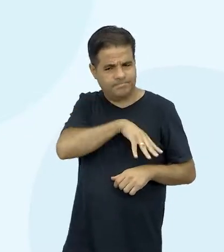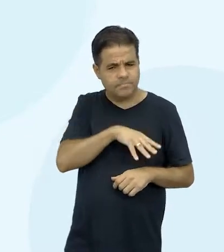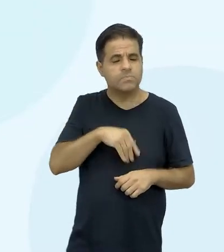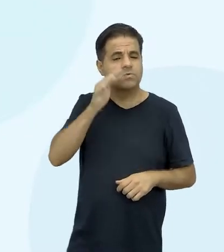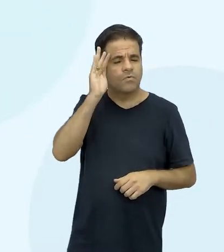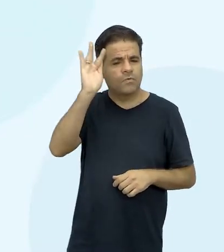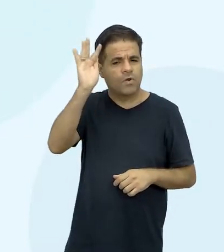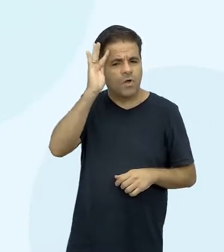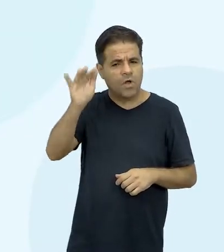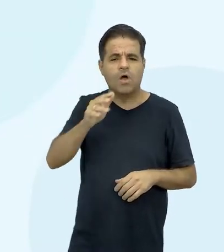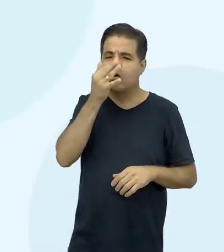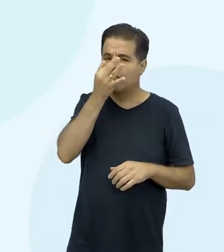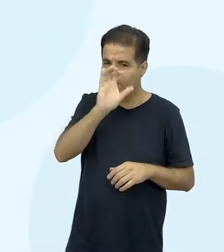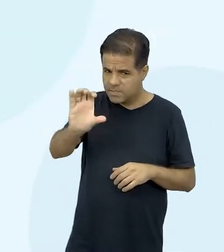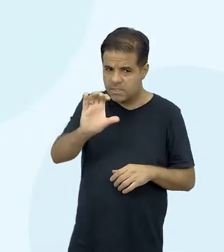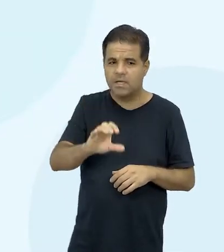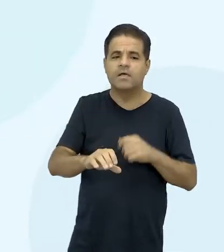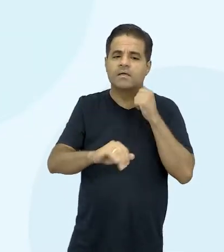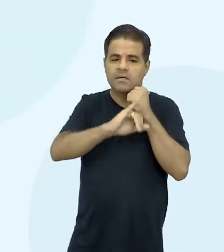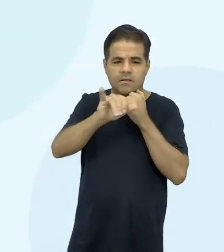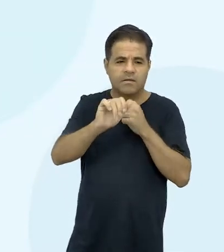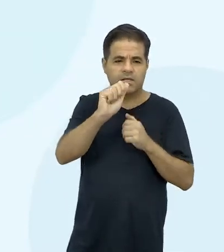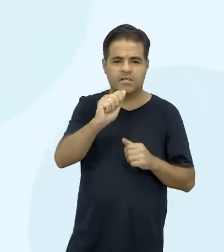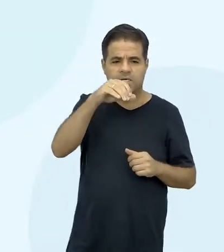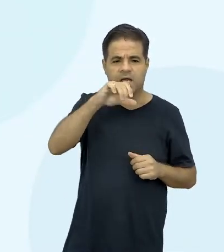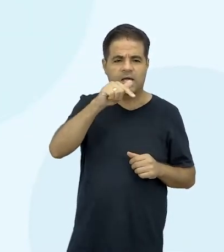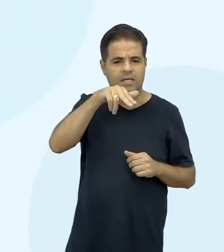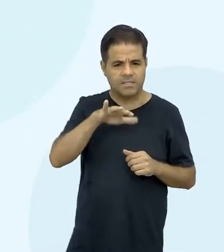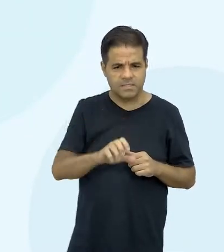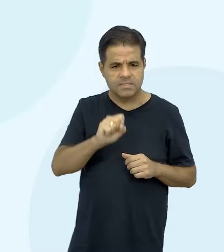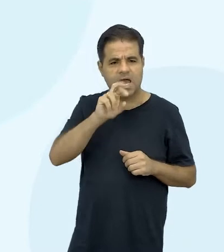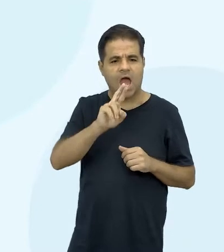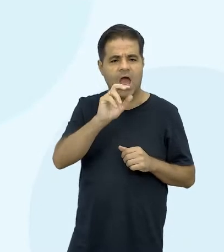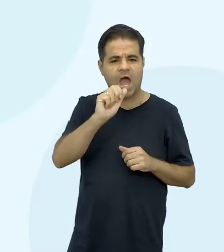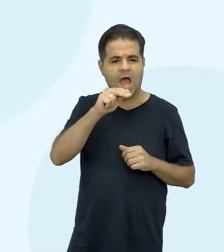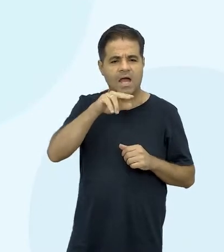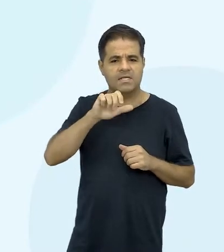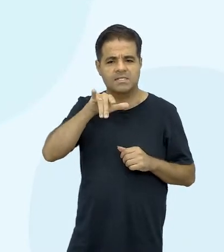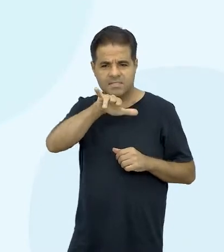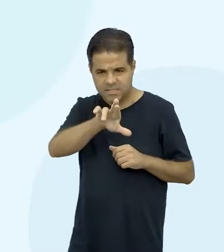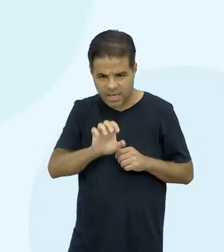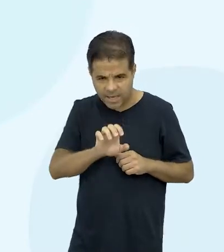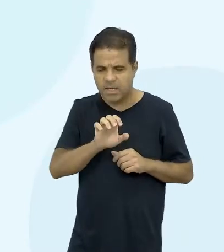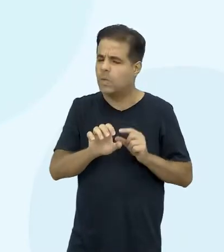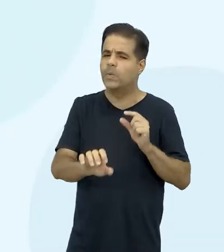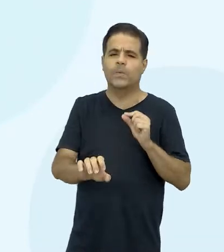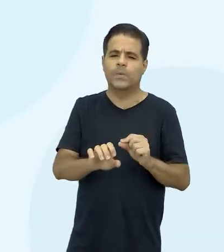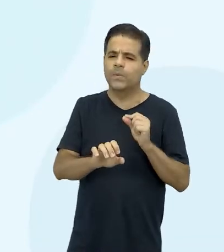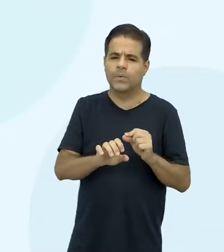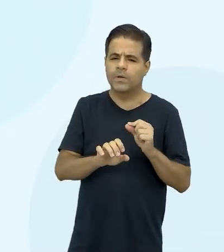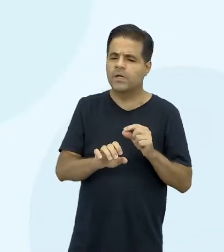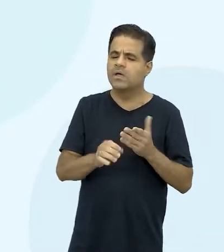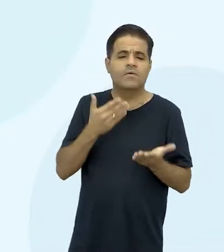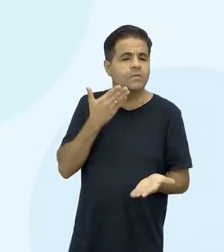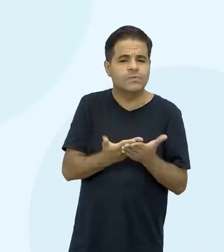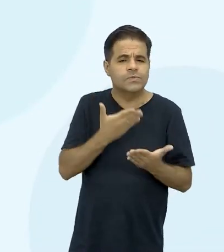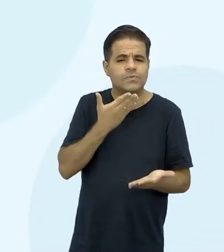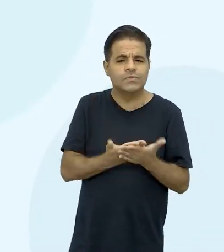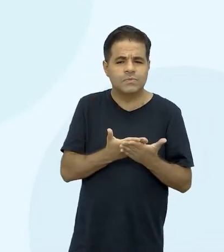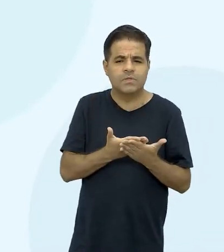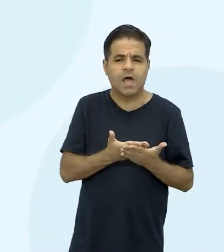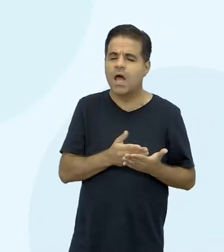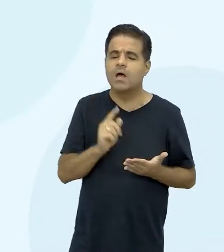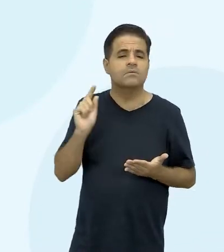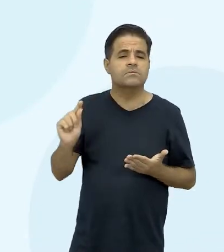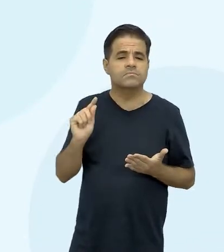filósofo francês Jacques Rancière. Então, pessoal, agora o que a gente vai estudar